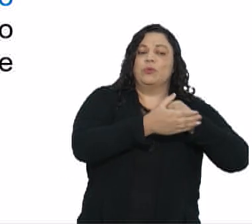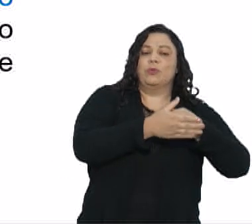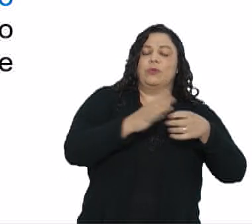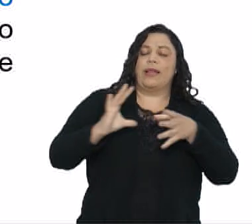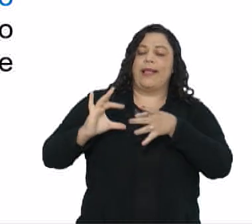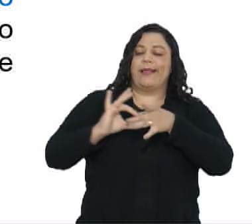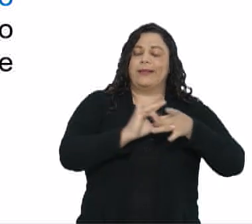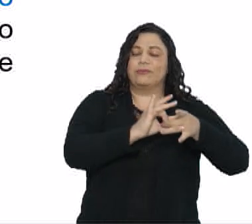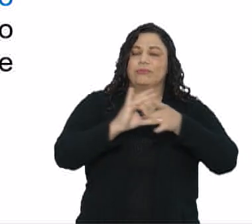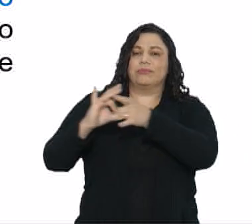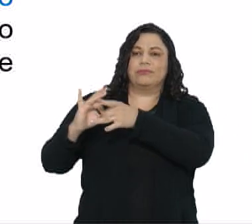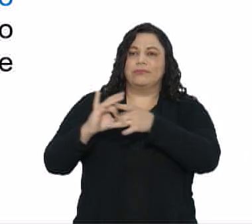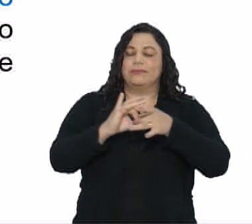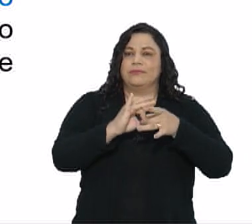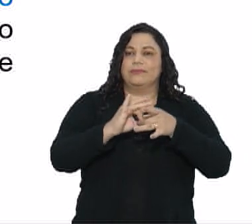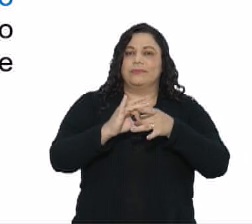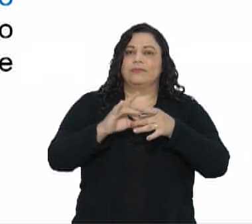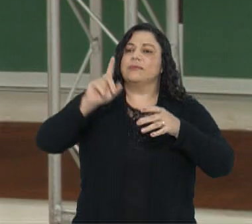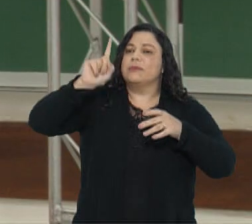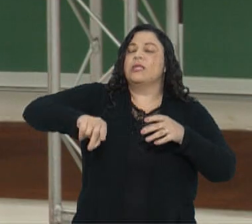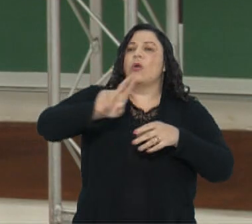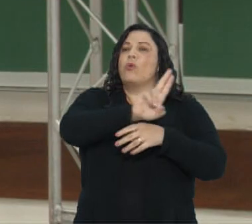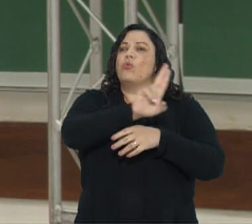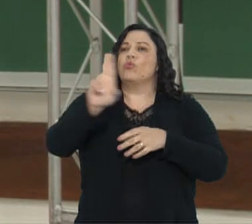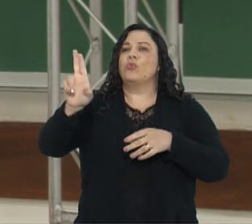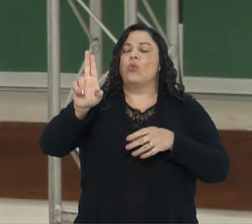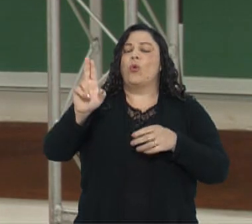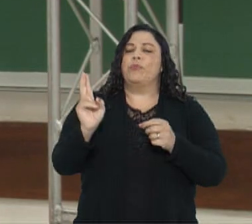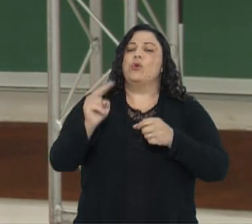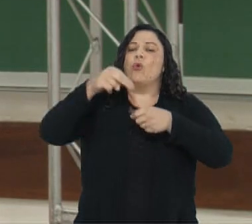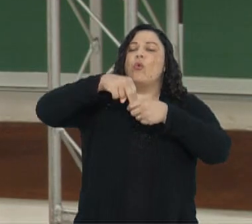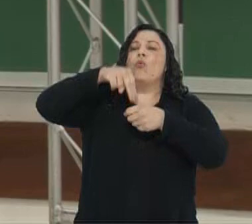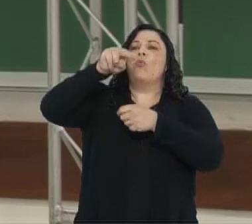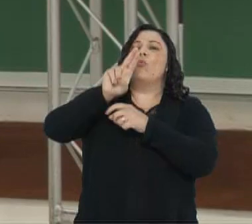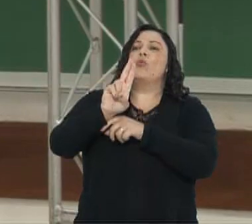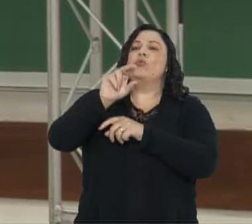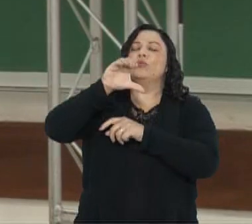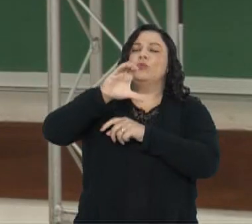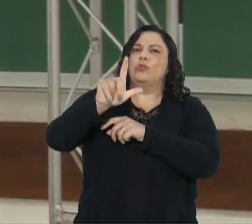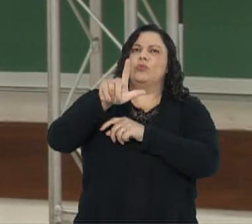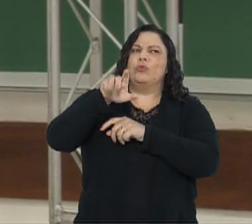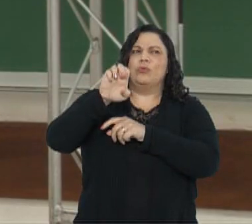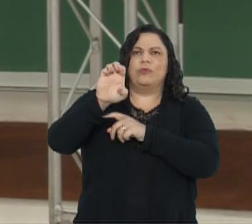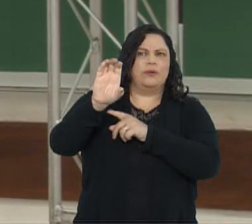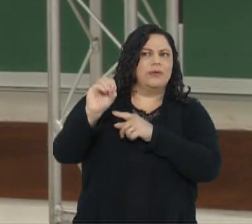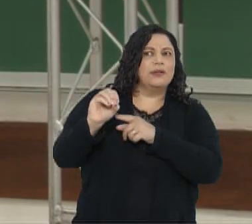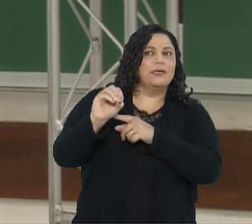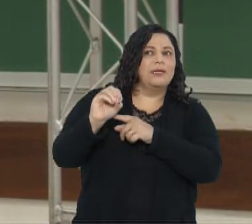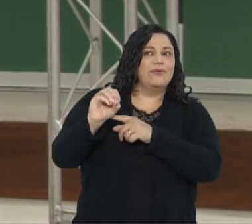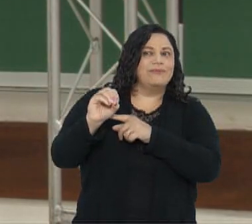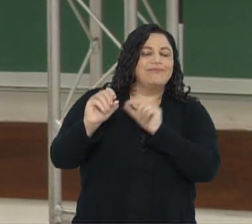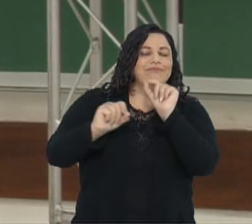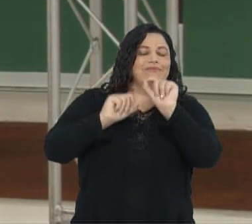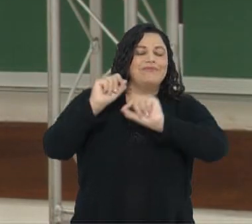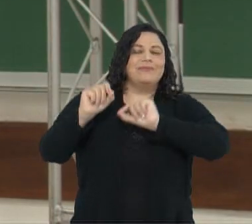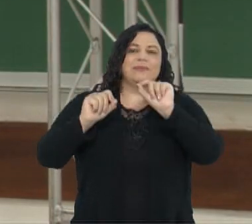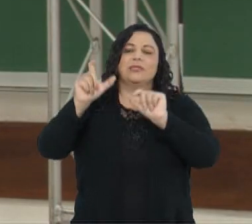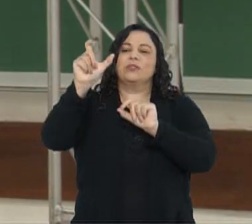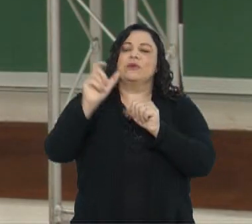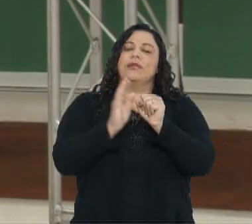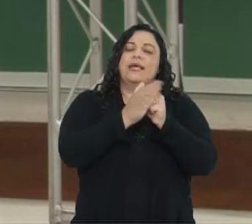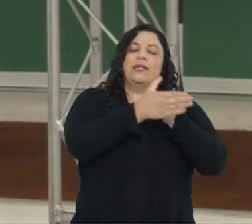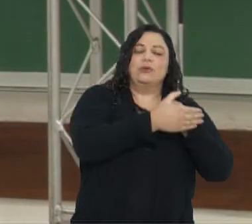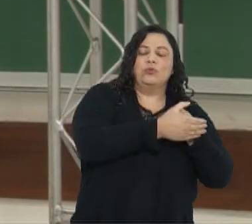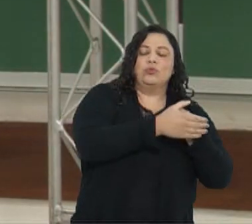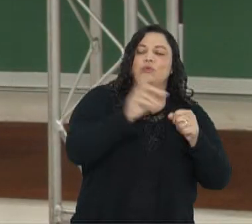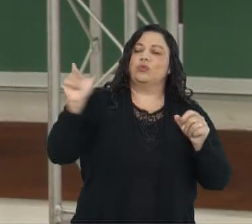de predicativo do sujeito. Então, o núcleo aqui, nós temos um núcleo no sujeito e